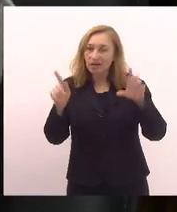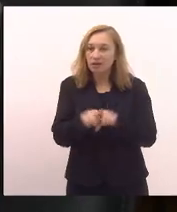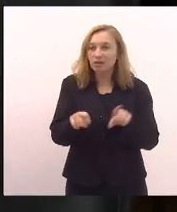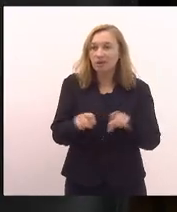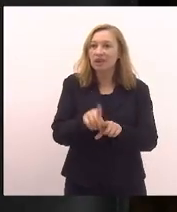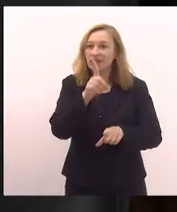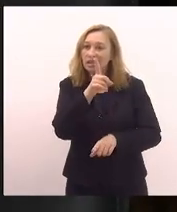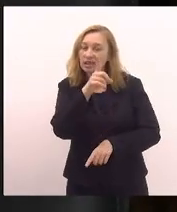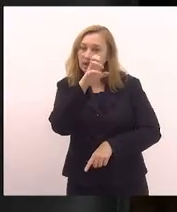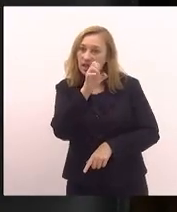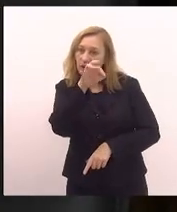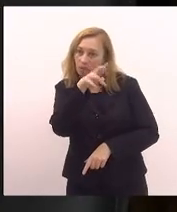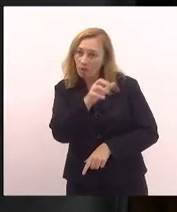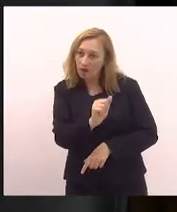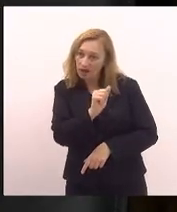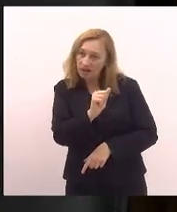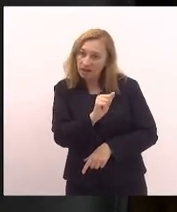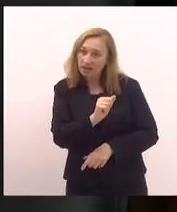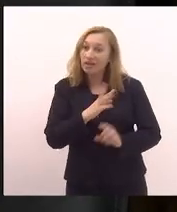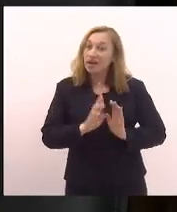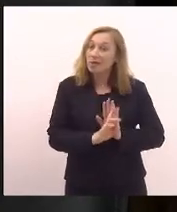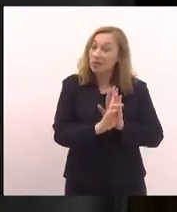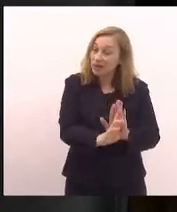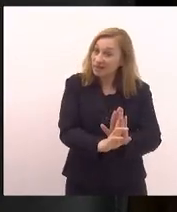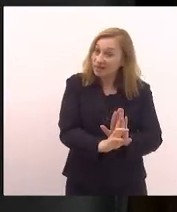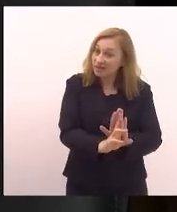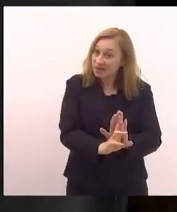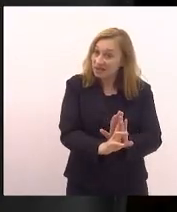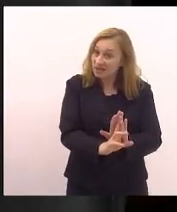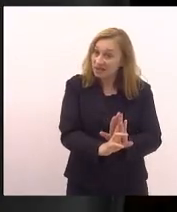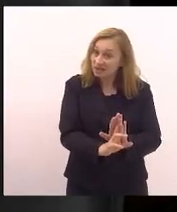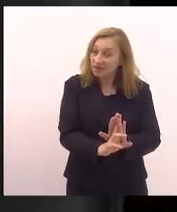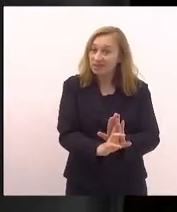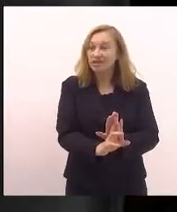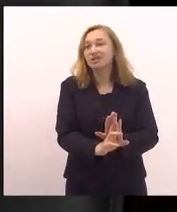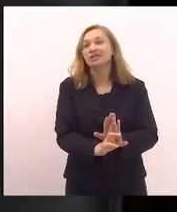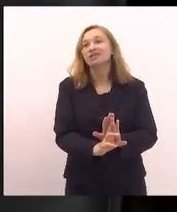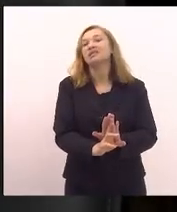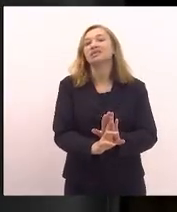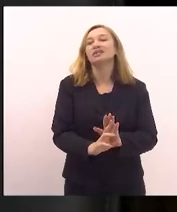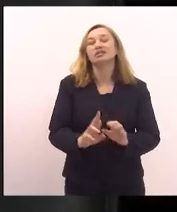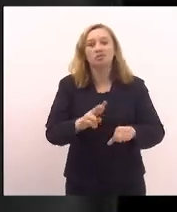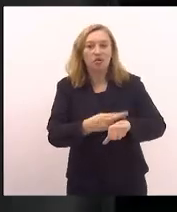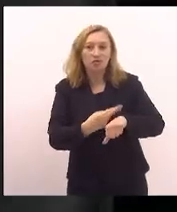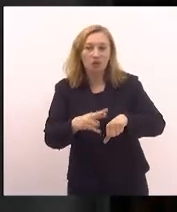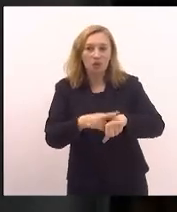a Débora Silva, representante do Sim, Eu Sou do Meio, de Belfor Roxo.